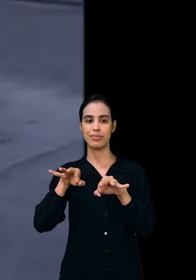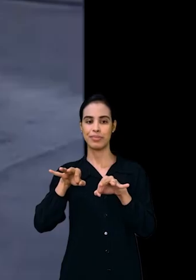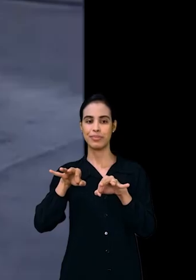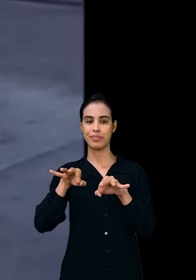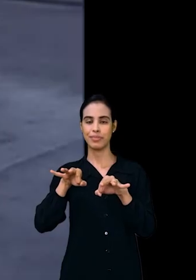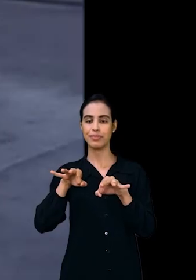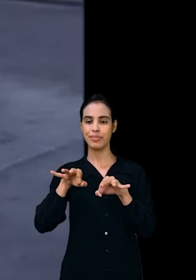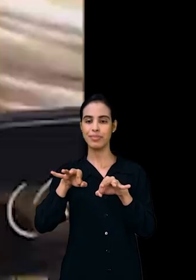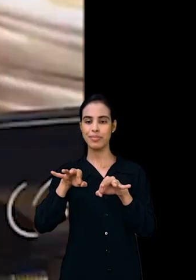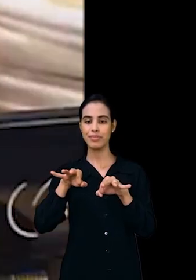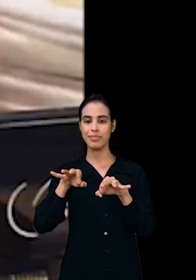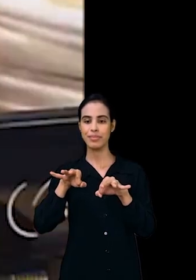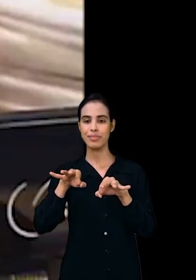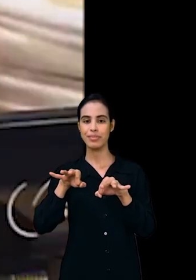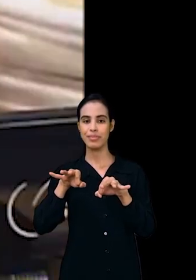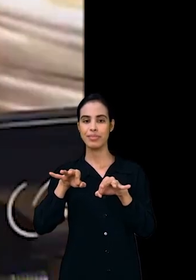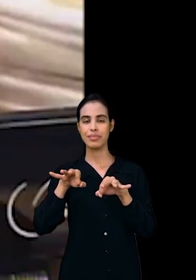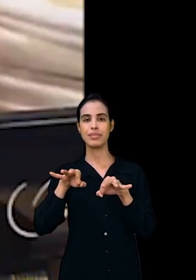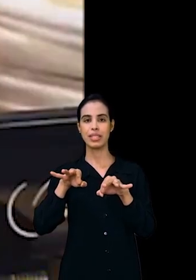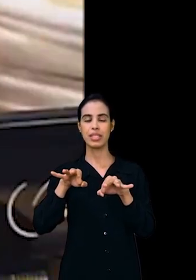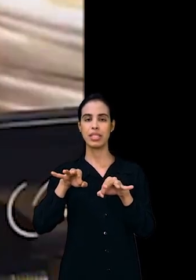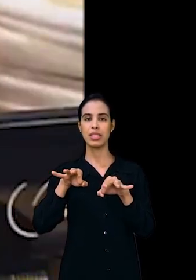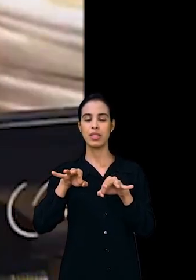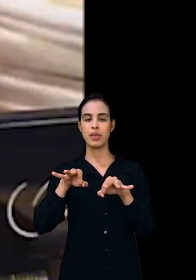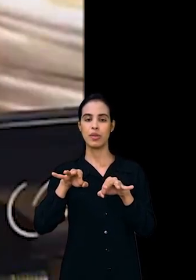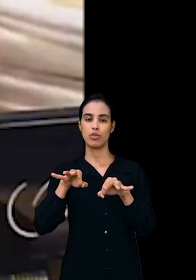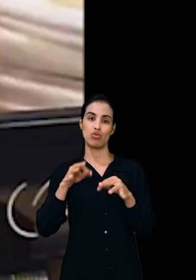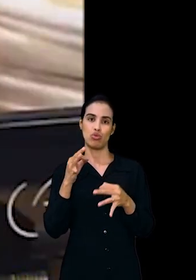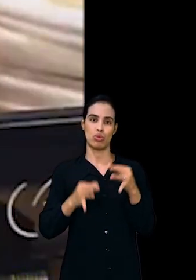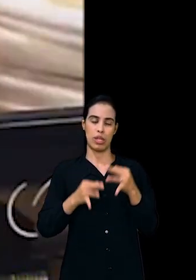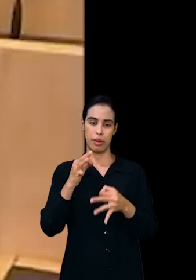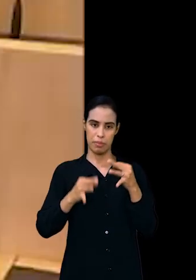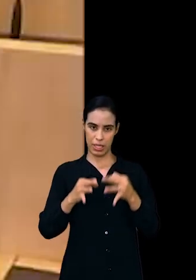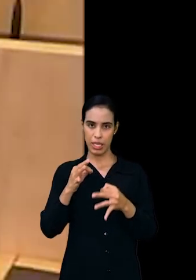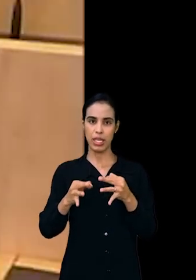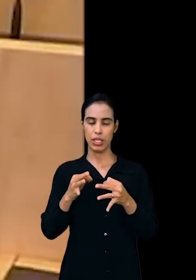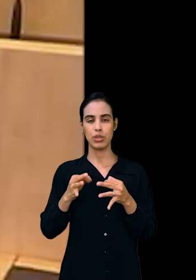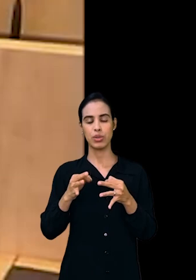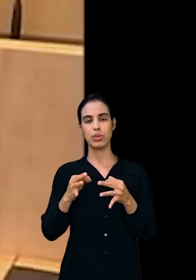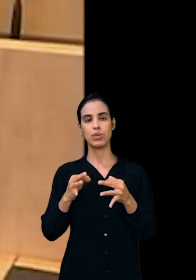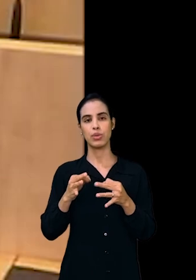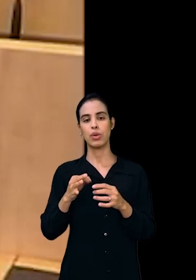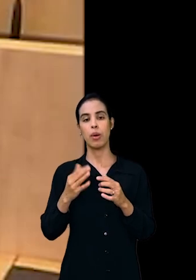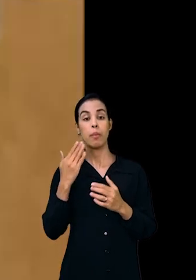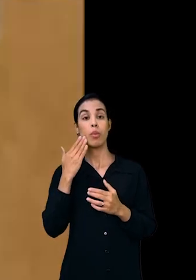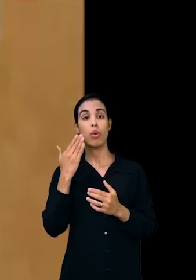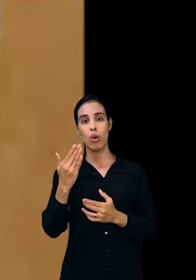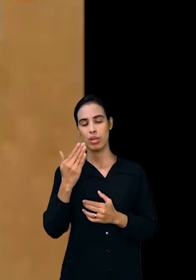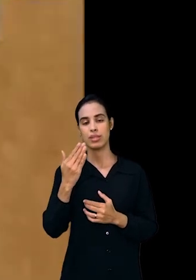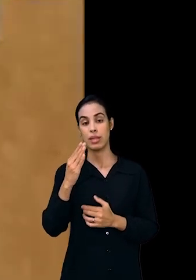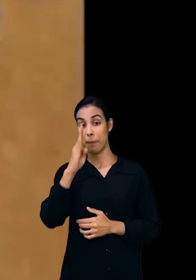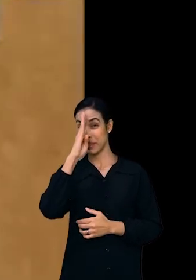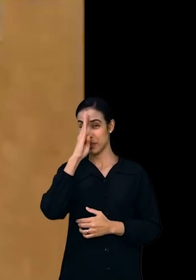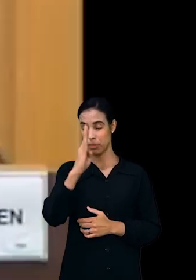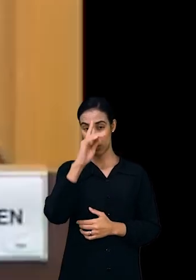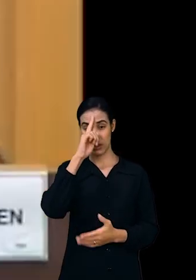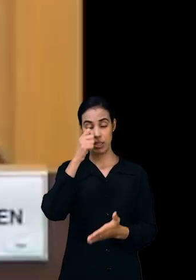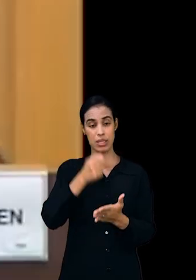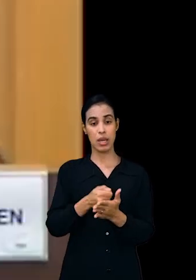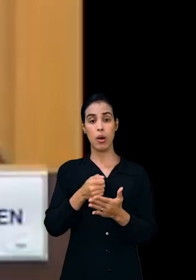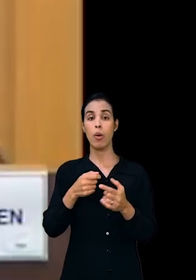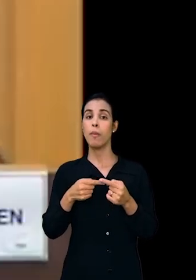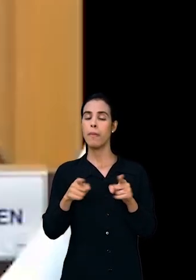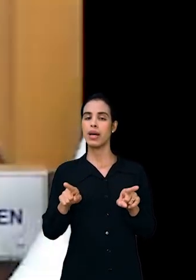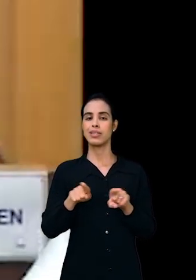que mantivesse a essência com os julgamentos do tribunal, né, mostrando as principais